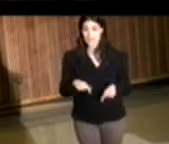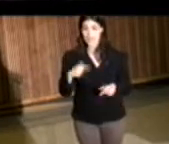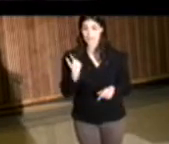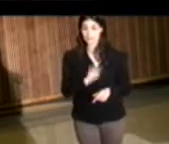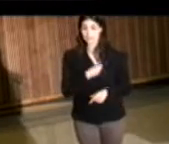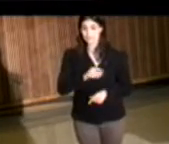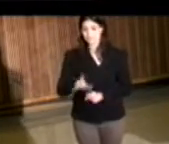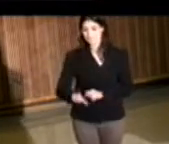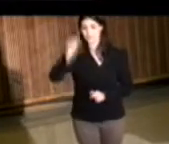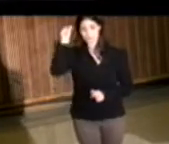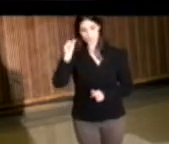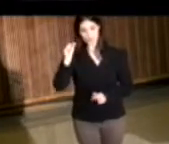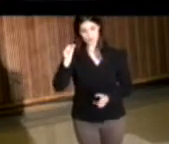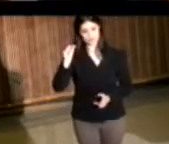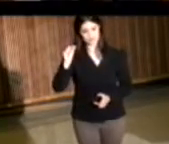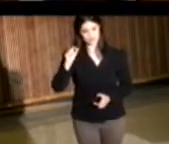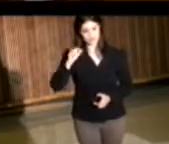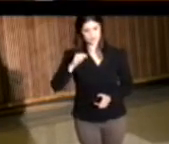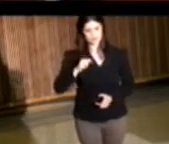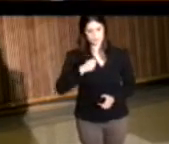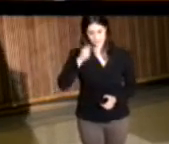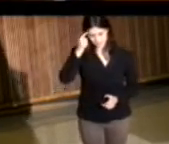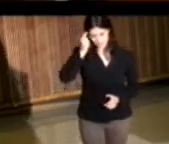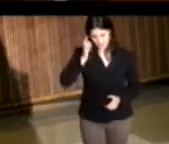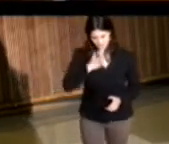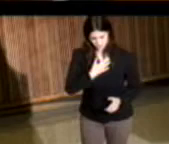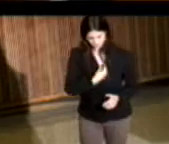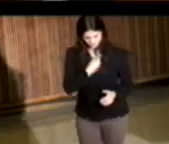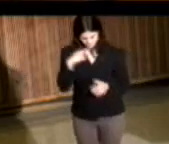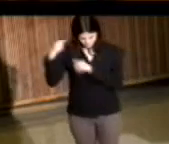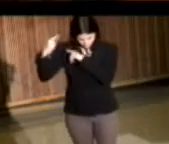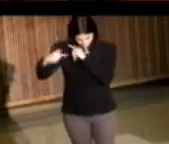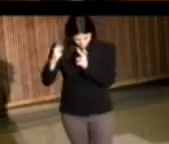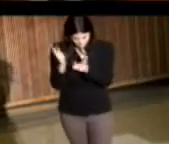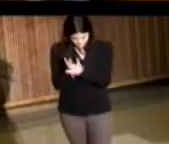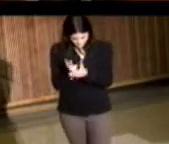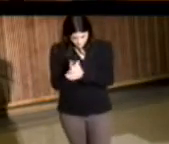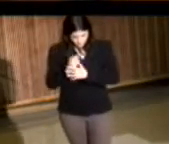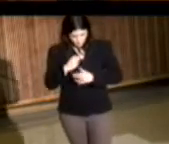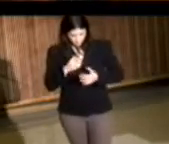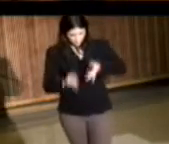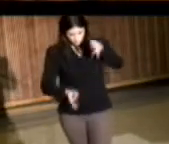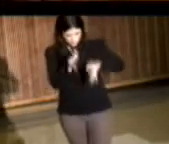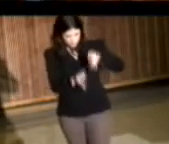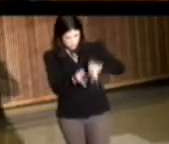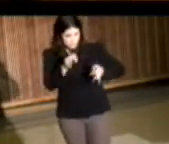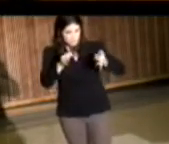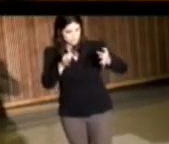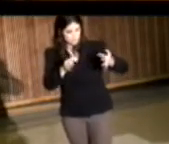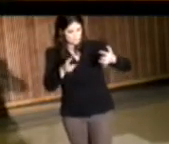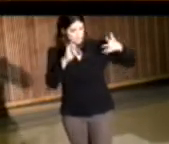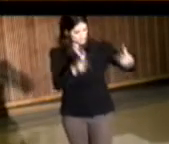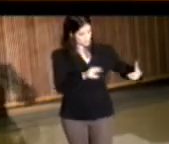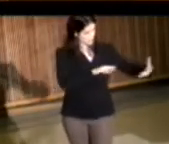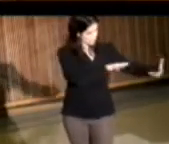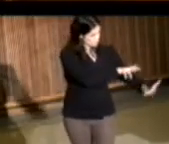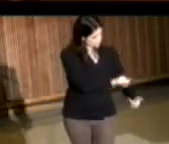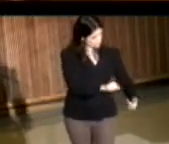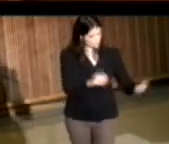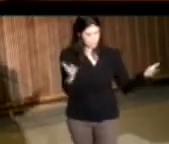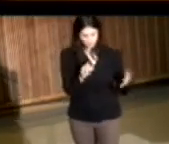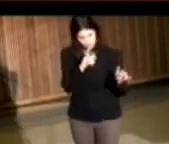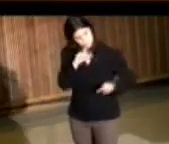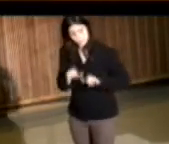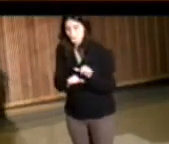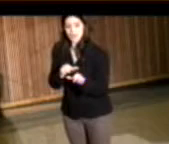nossa vida. Eu vou usar um critério diferente, o mesmo critério que Deus usa comigo.